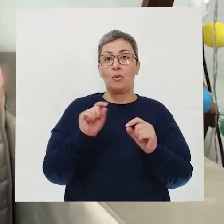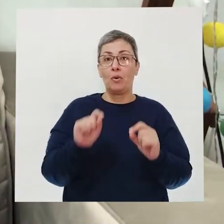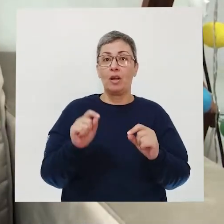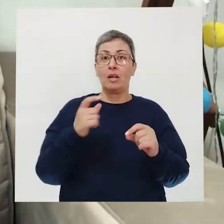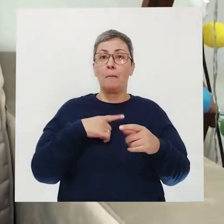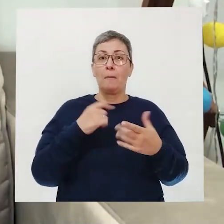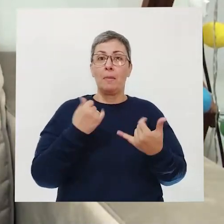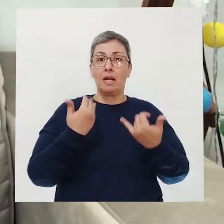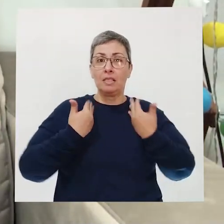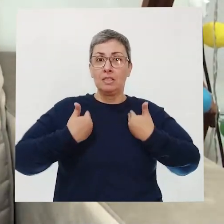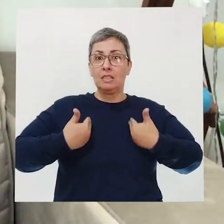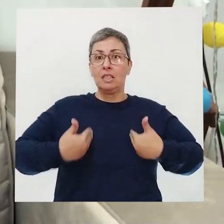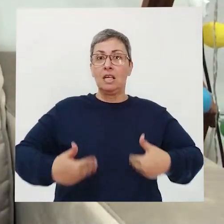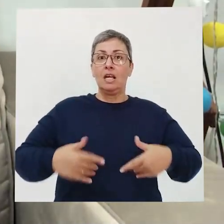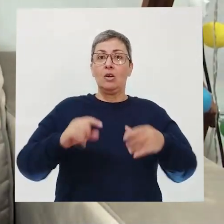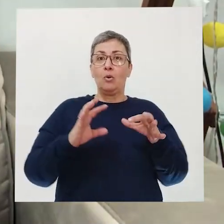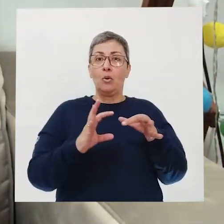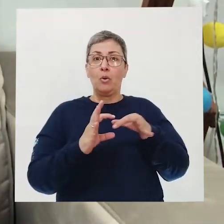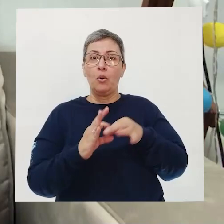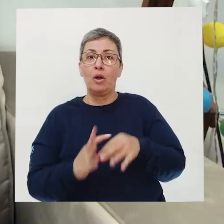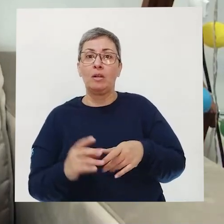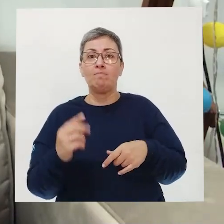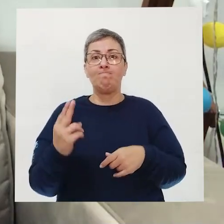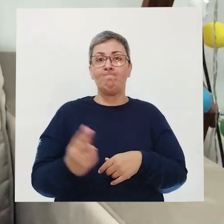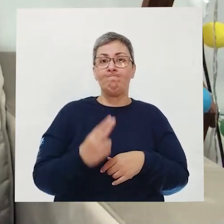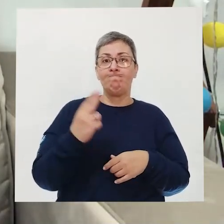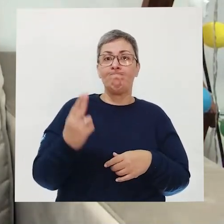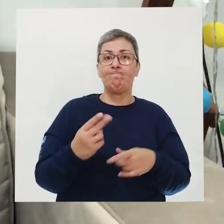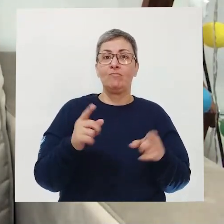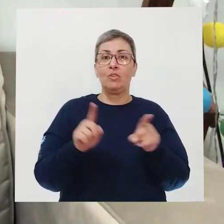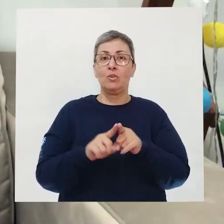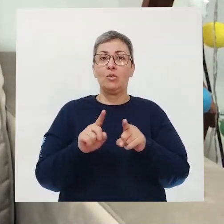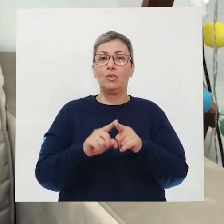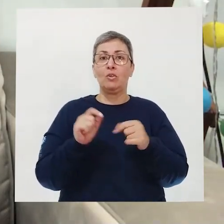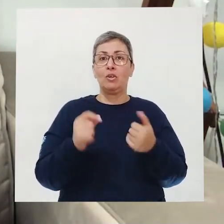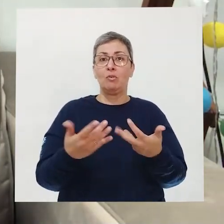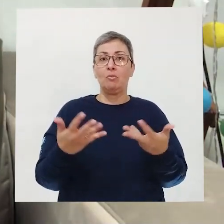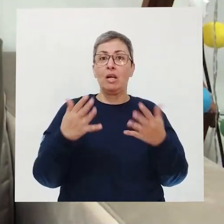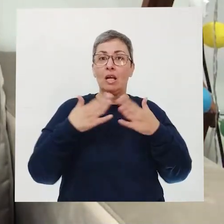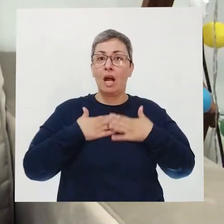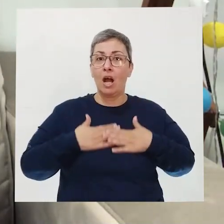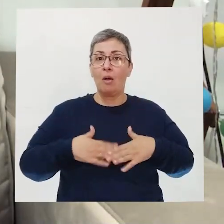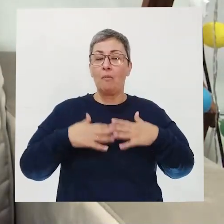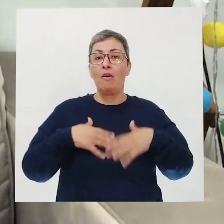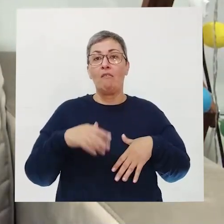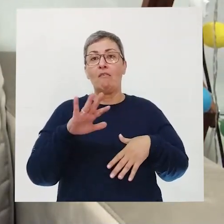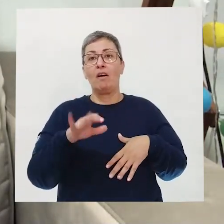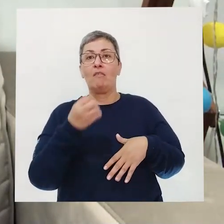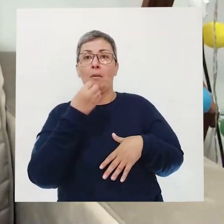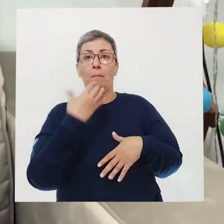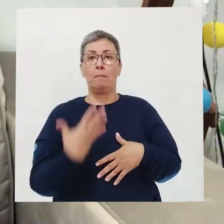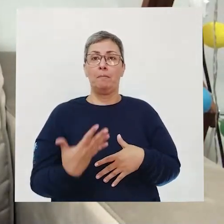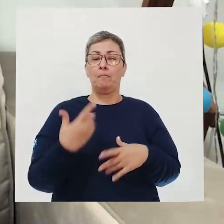uma descarga de reações, não funciona alguém virar e dizer calma, vai ficar tudo bem, porque aquela